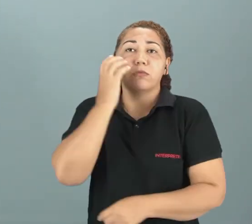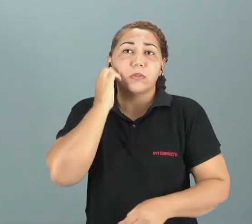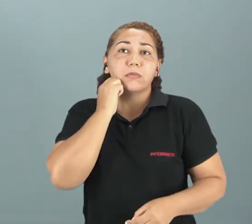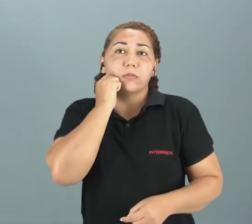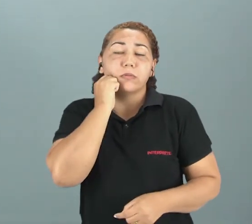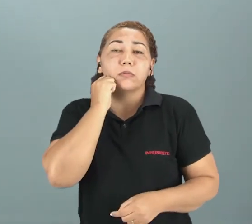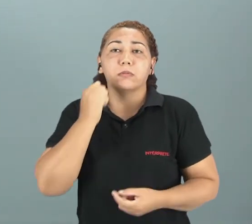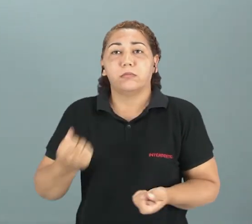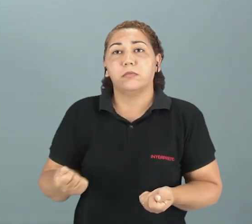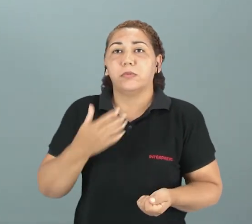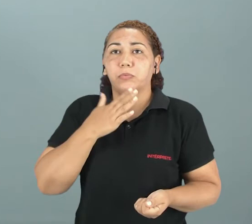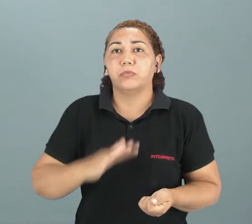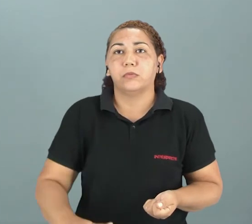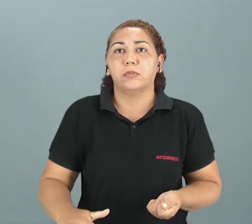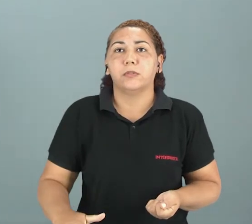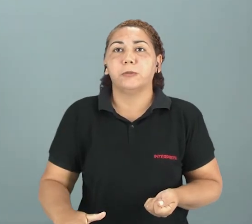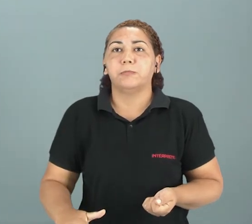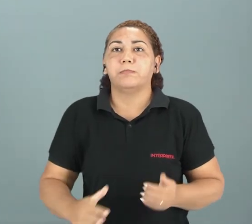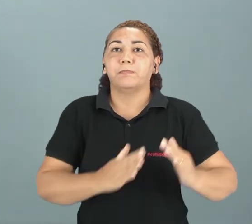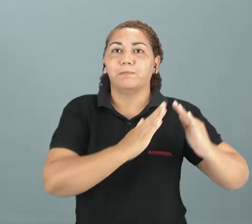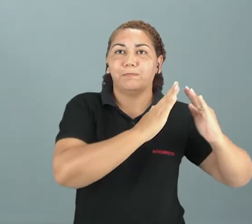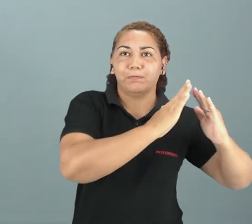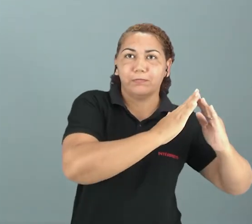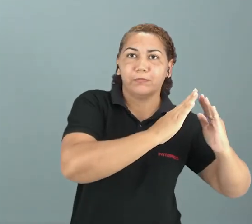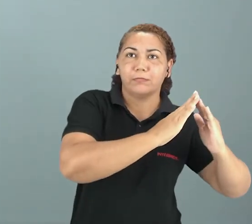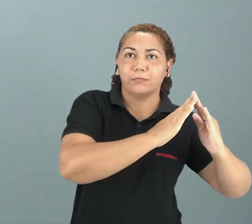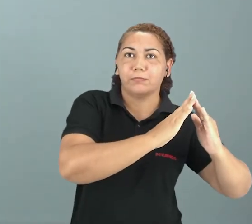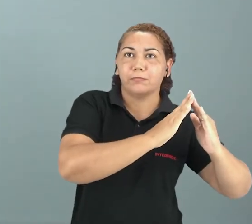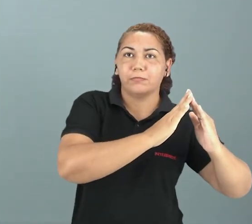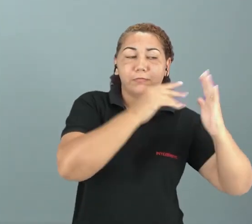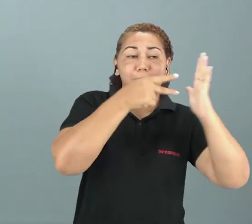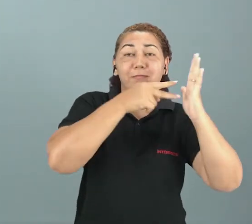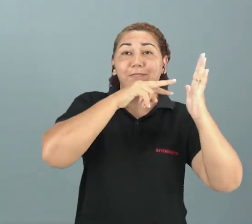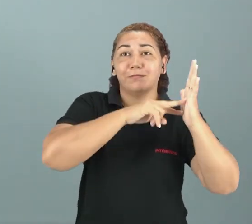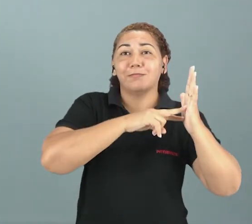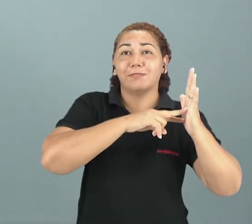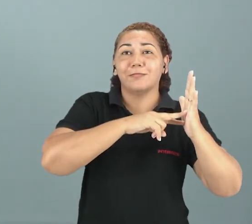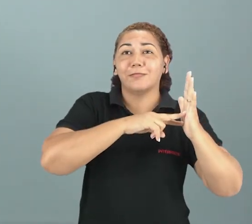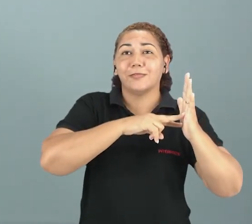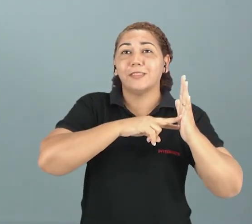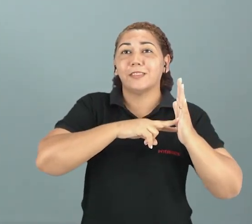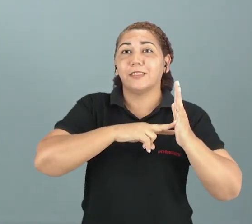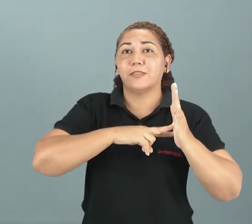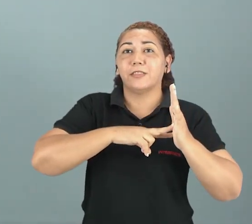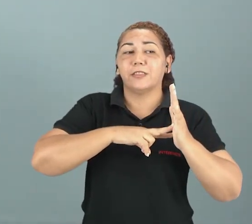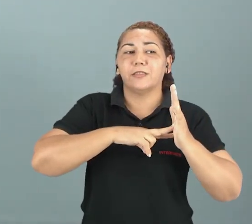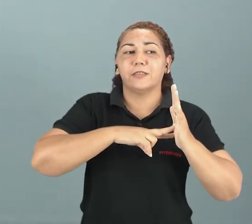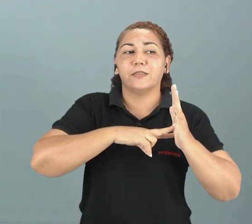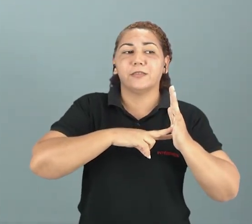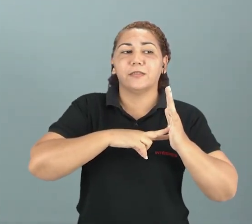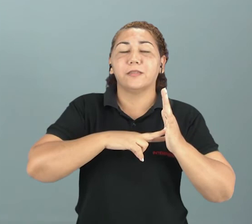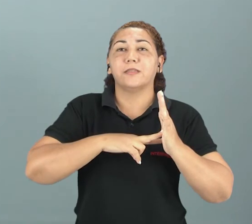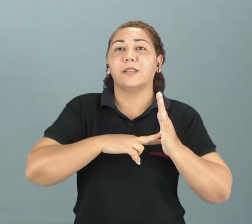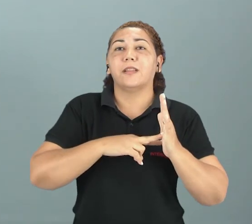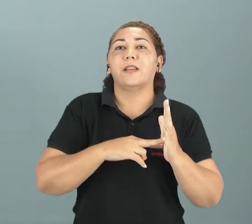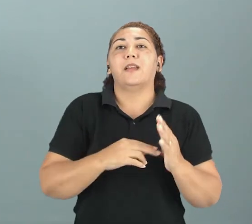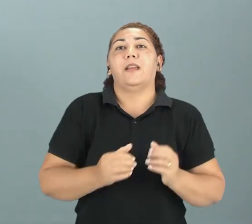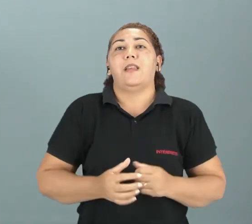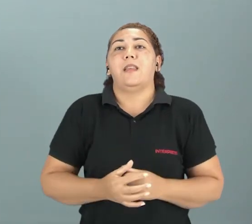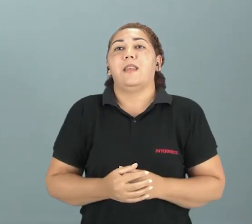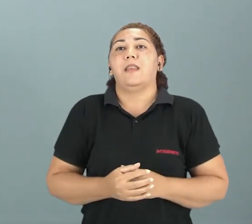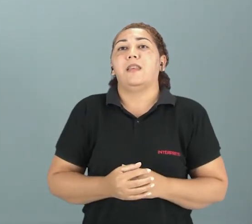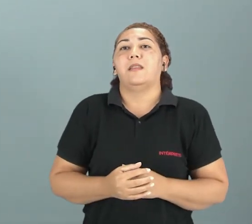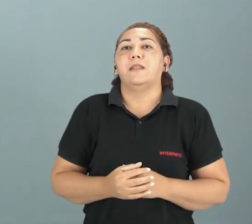se chama adotar a criança, se chama orfanato, né? Um lugar onde tem criança, onde as pessoas podem encontrar um e adotar, lá da